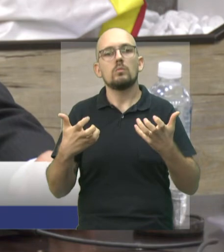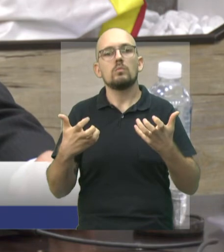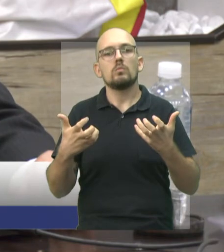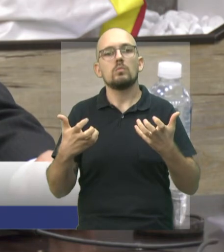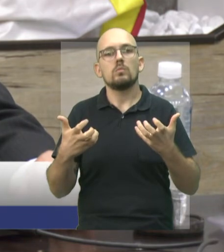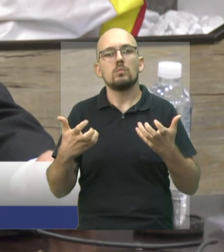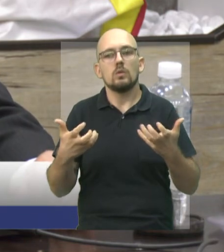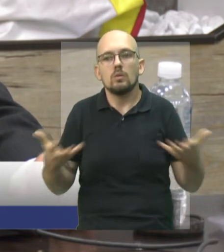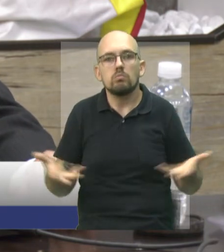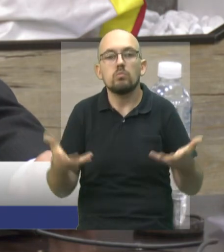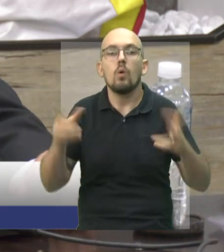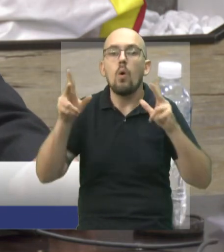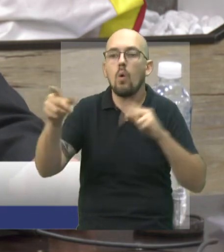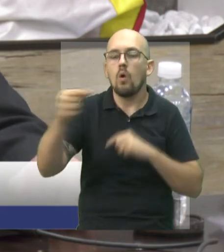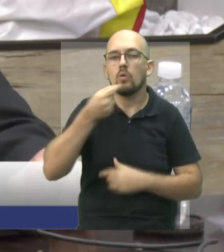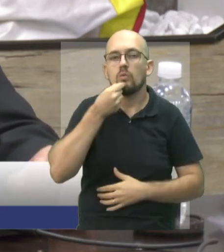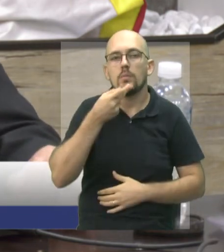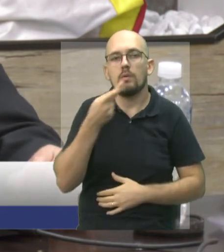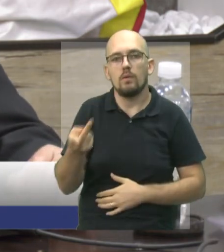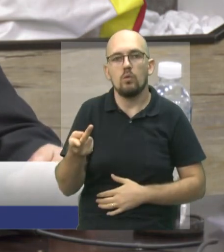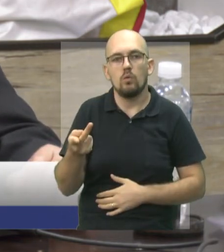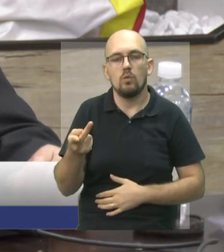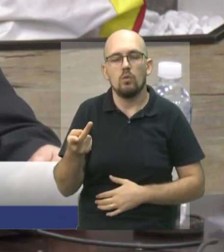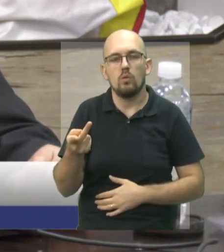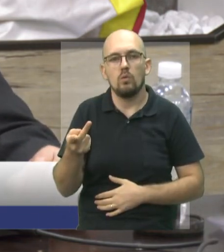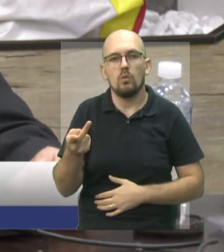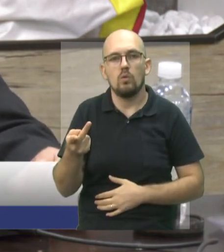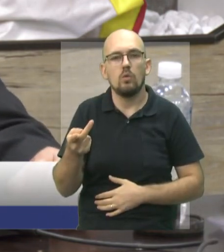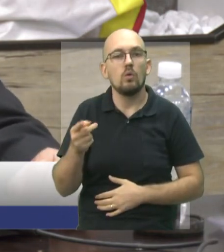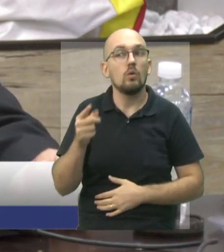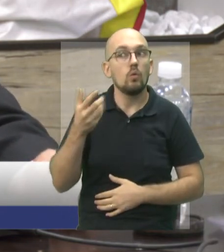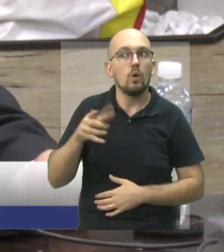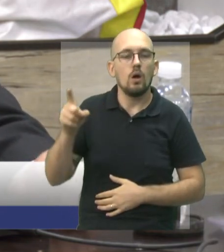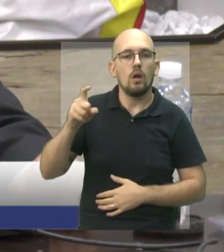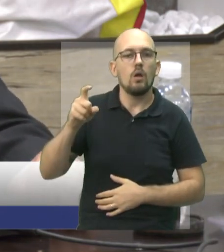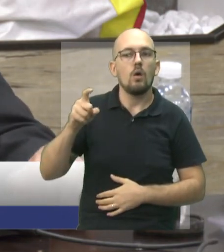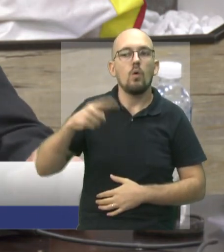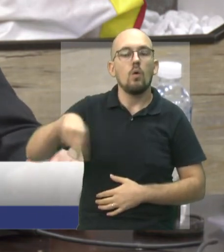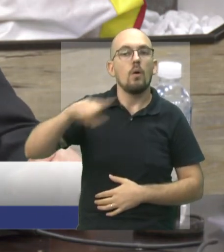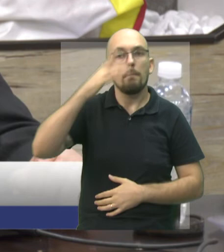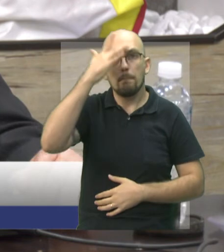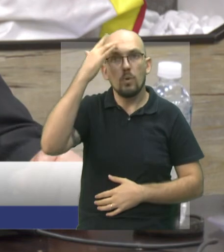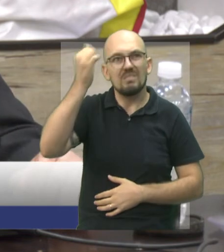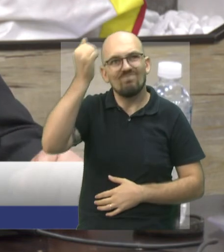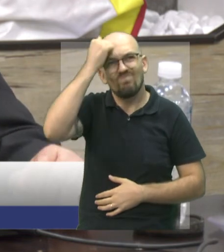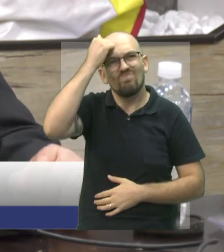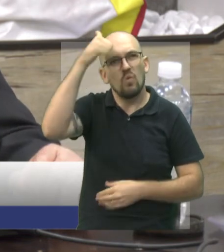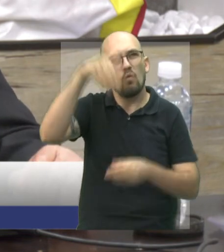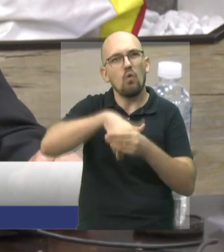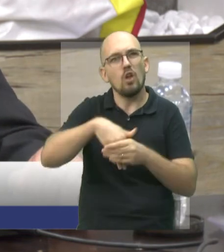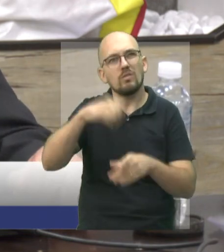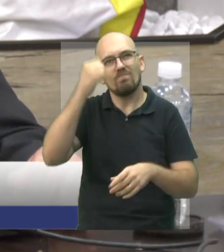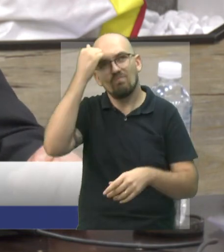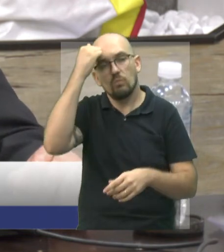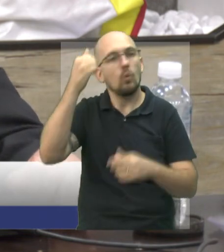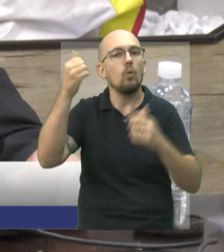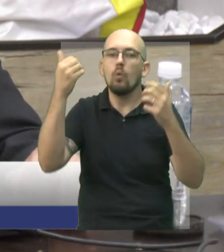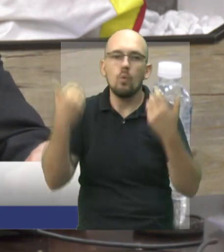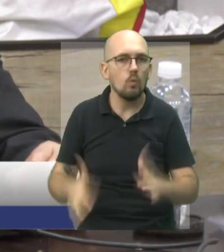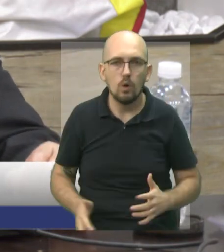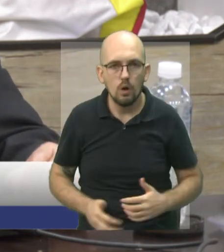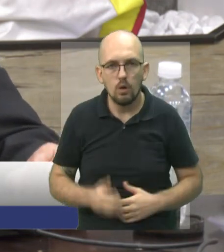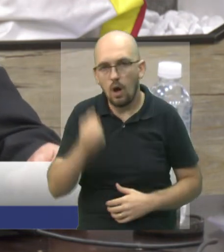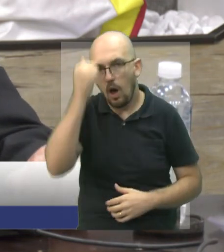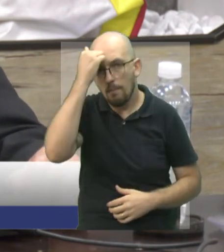com aquilo que o Chupeta falou, para que ele não se arrependa do voto que foi dado aqui para essa mesa diretora.